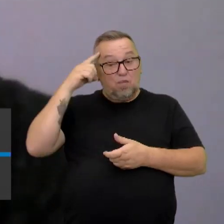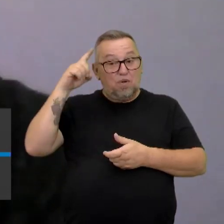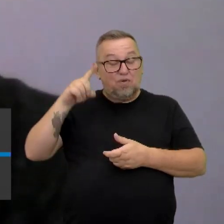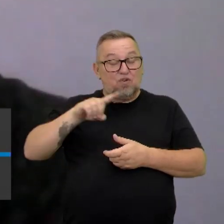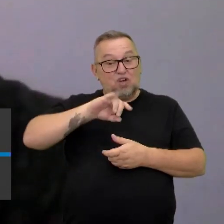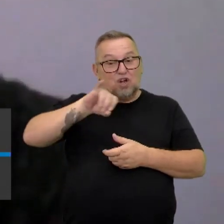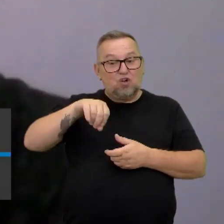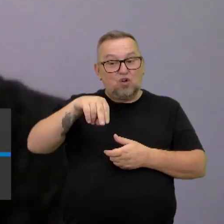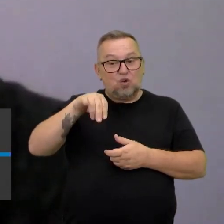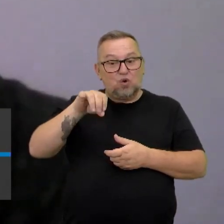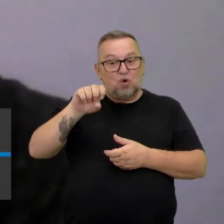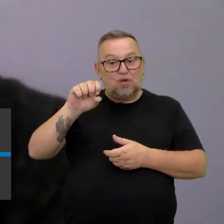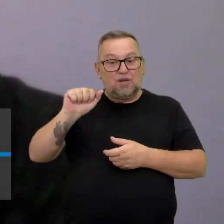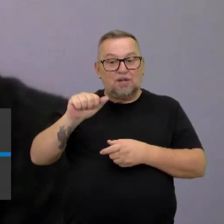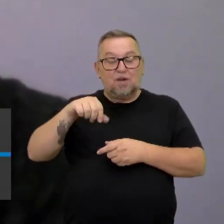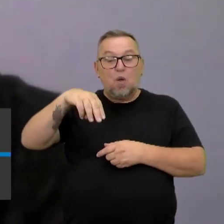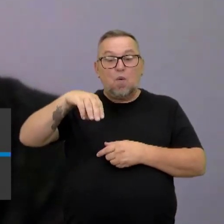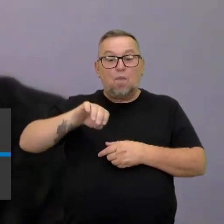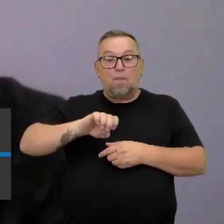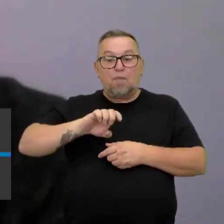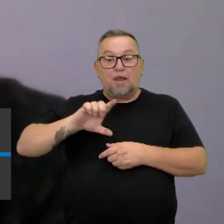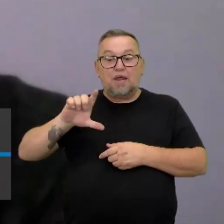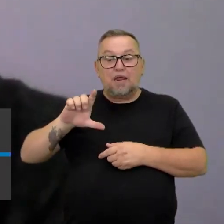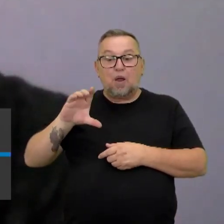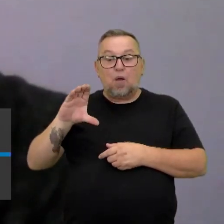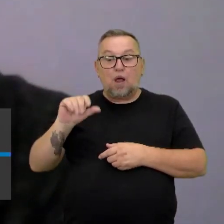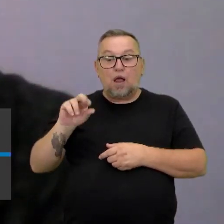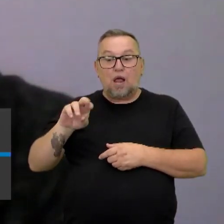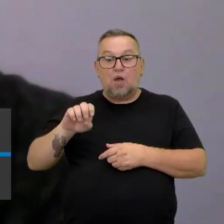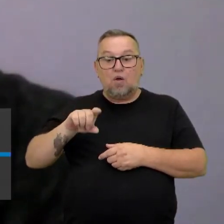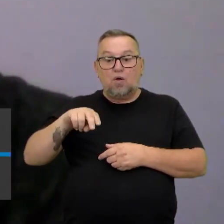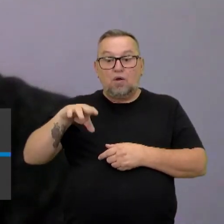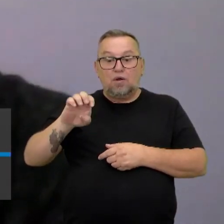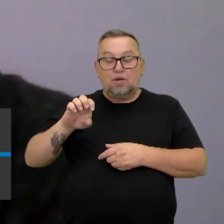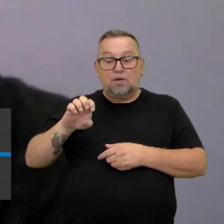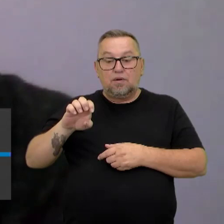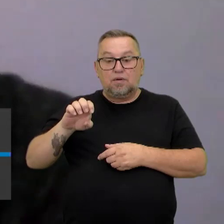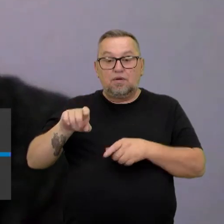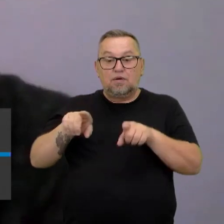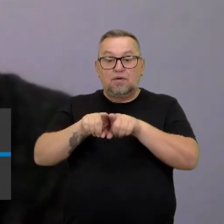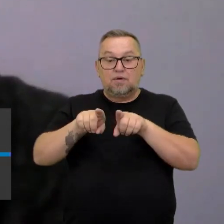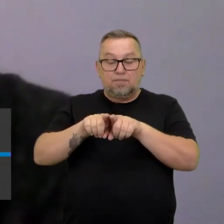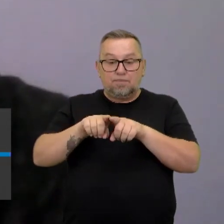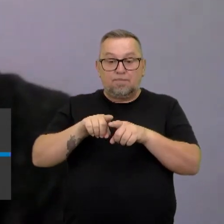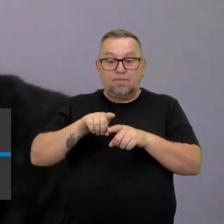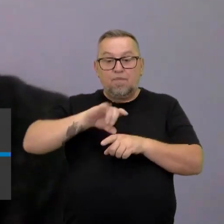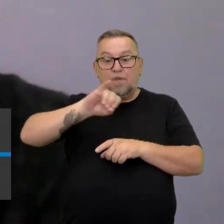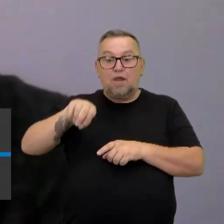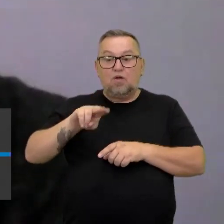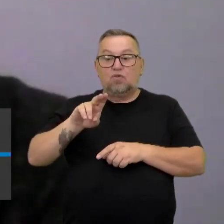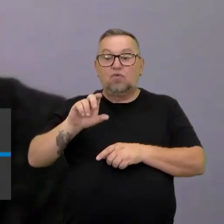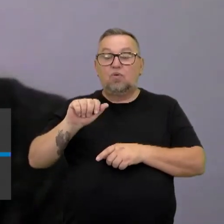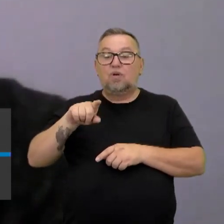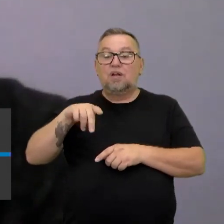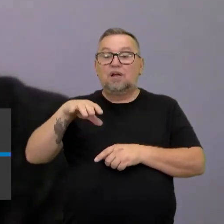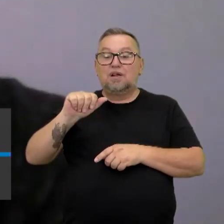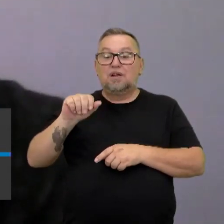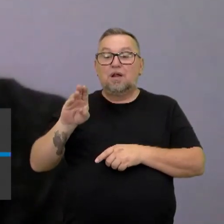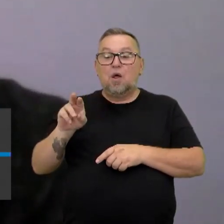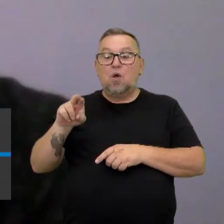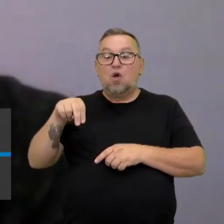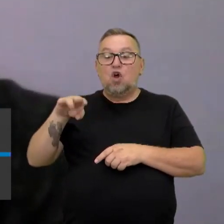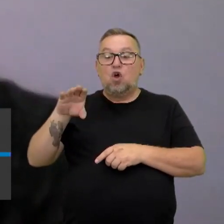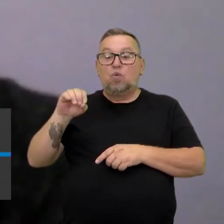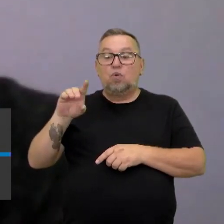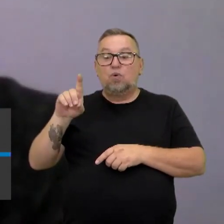Jonas. Muito, muito bom dia, o Miguel Mateus, a Caroline, a Wedley Gomes, a Juliana, ao Bruno